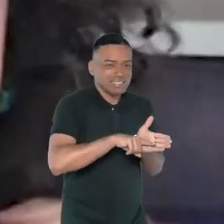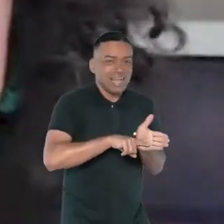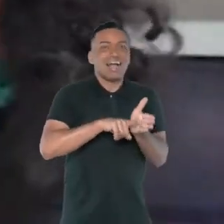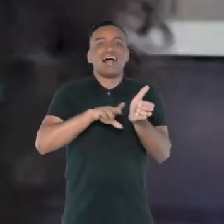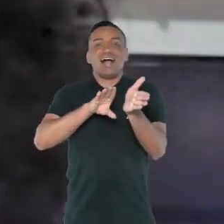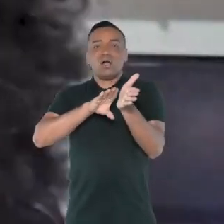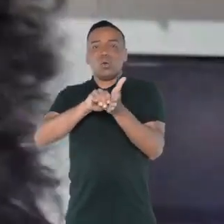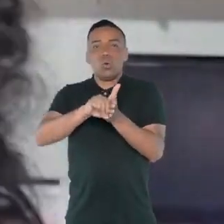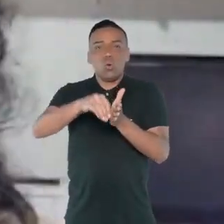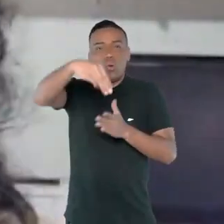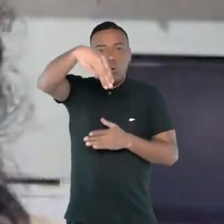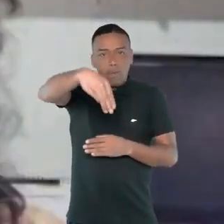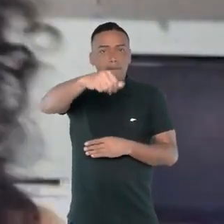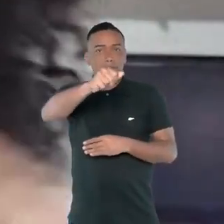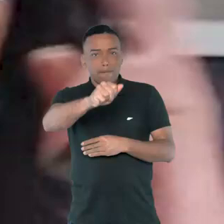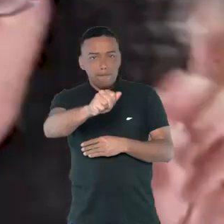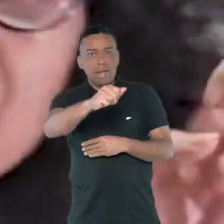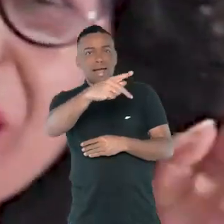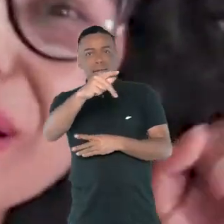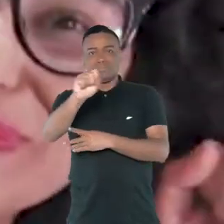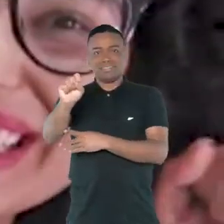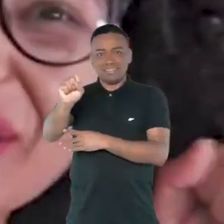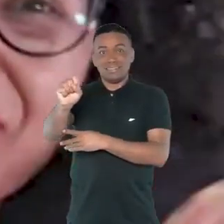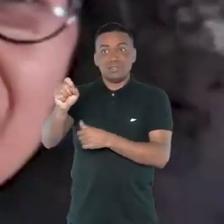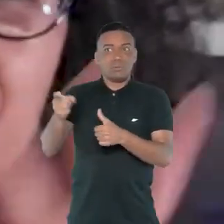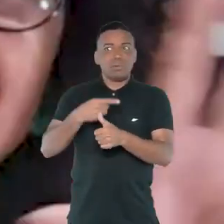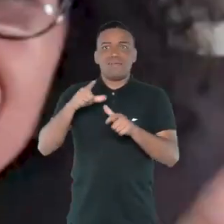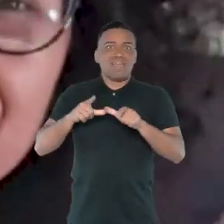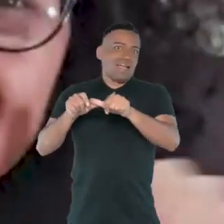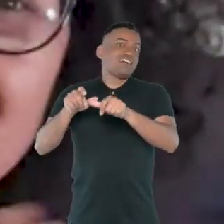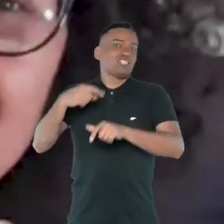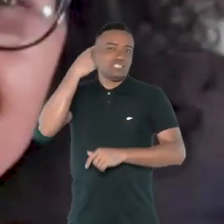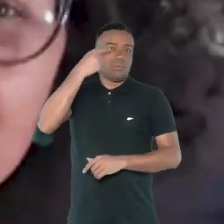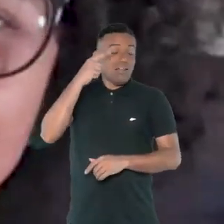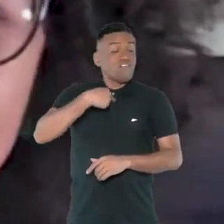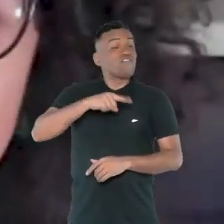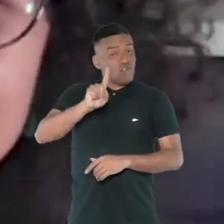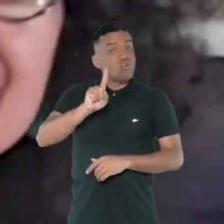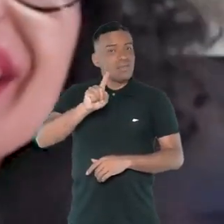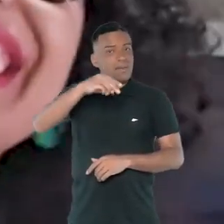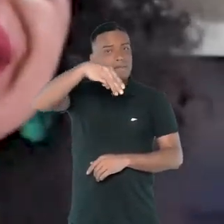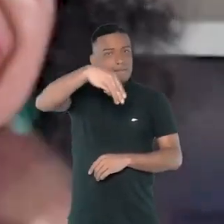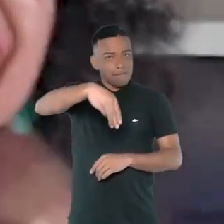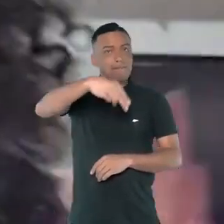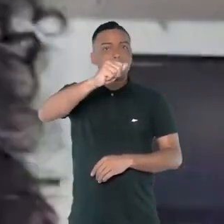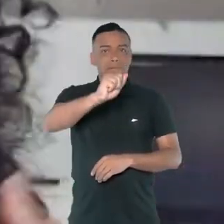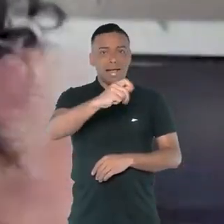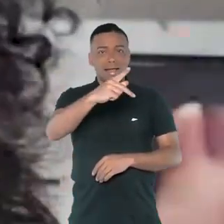de verdade, eu fui pesquisar, eu fui pelo Google Maps, né, eu falo que a minha primeira ida foi pelo Google Maps.